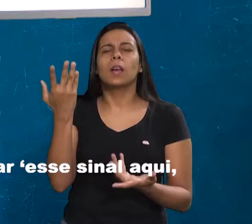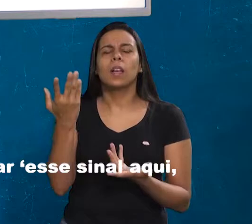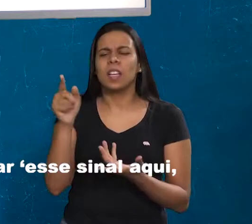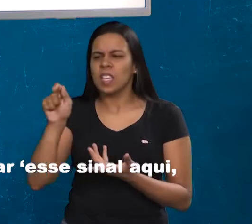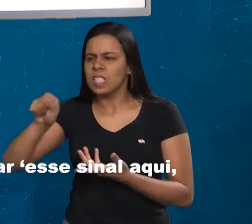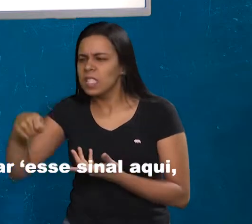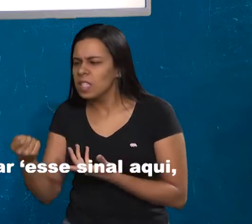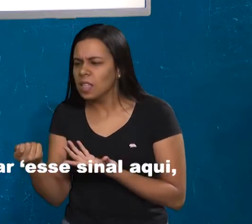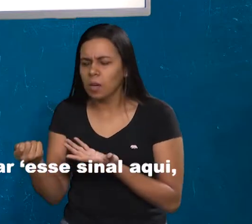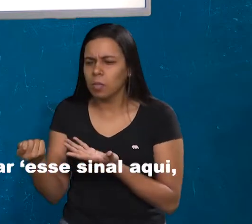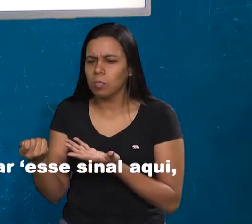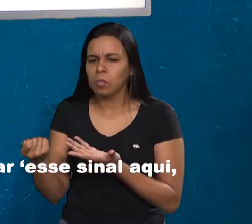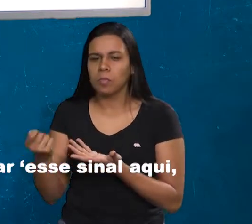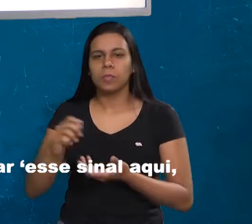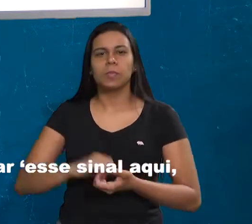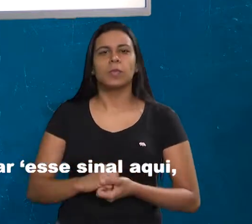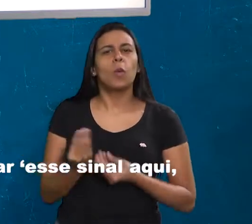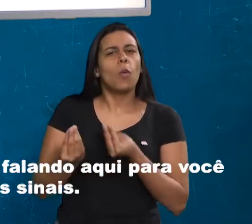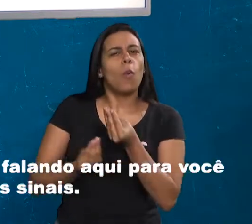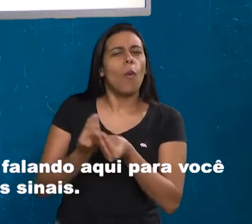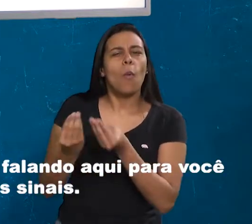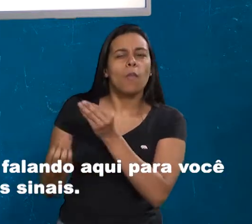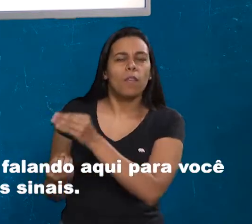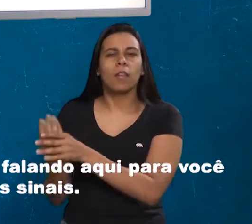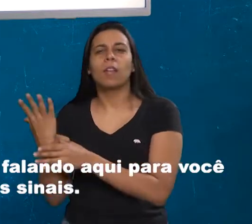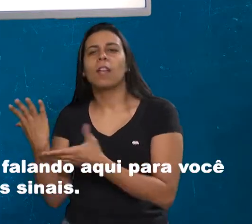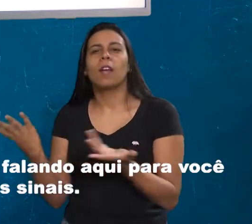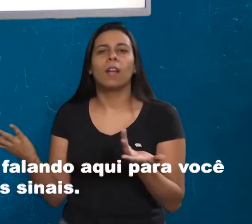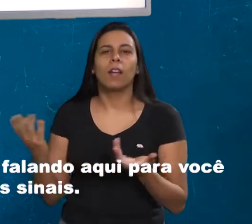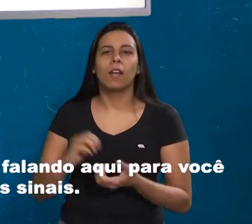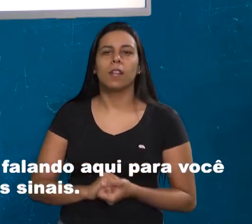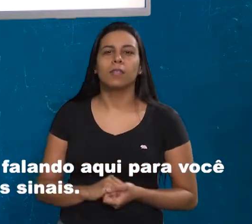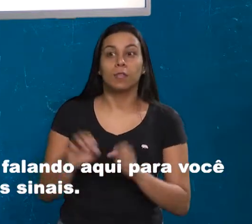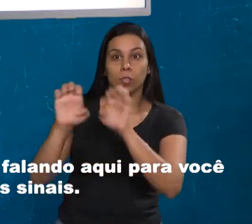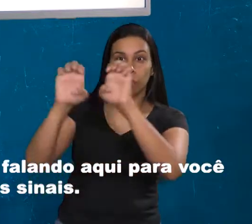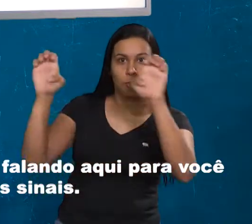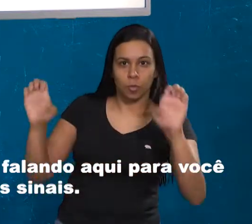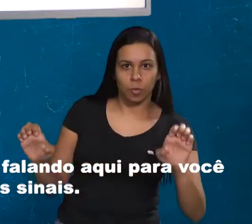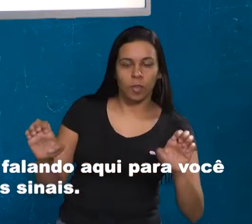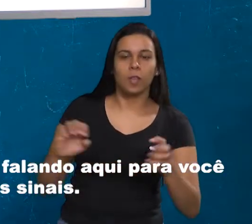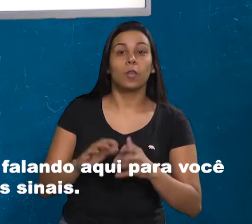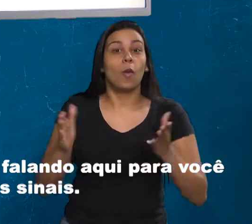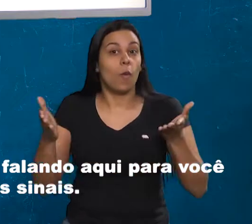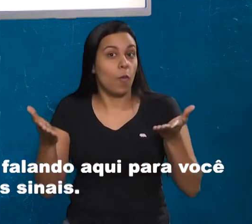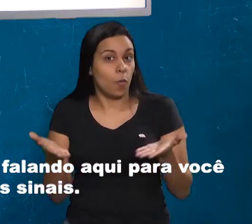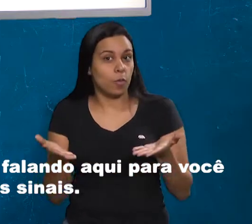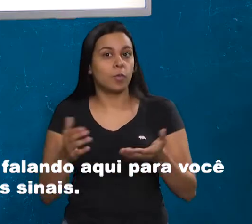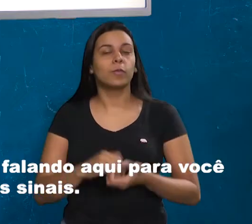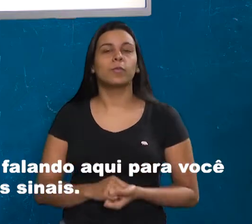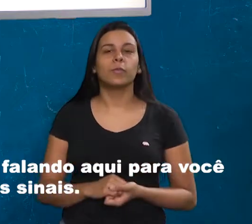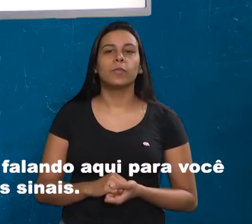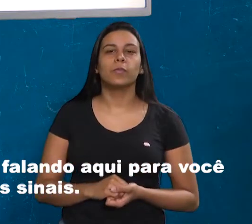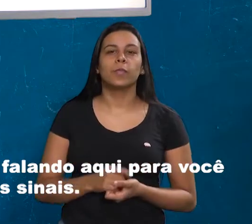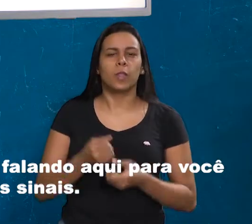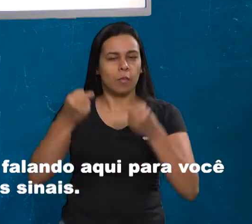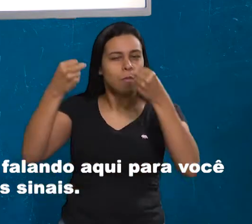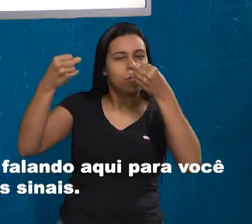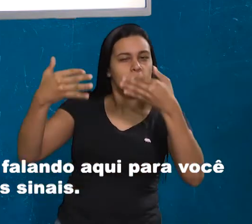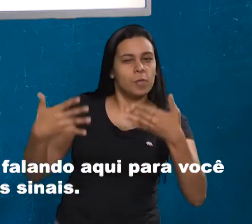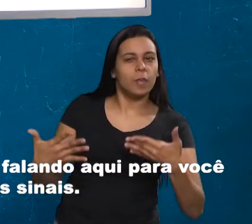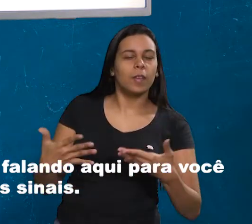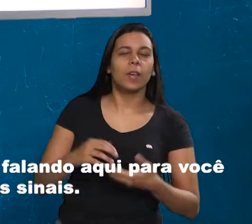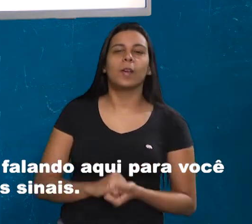sinal aqui, não é? Como é que ele foi criado, como é que ele foi estruturado. Então hoje eu vou estar falando aqui para você como